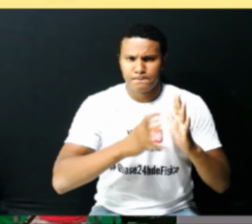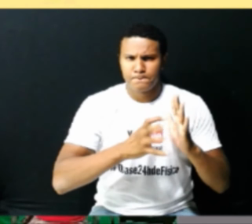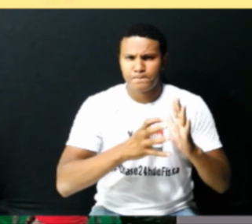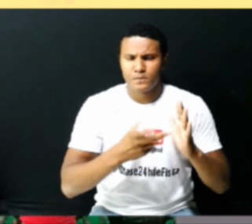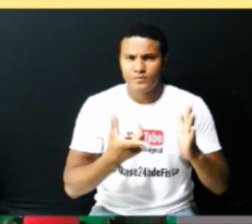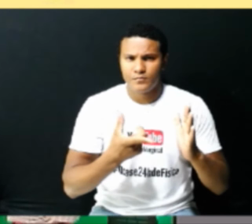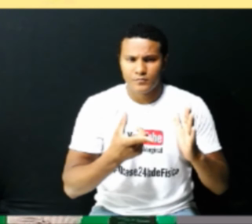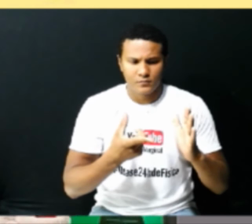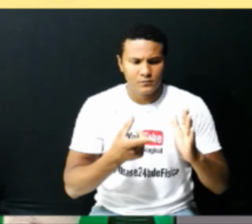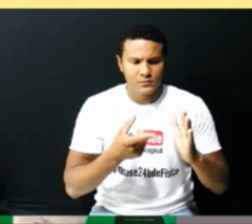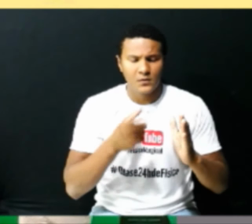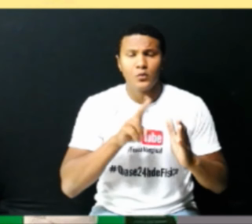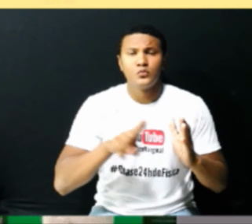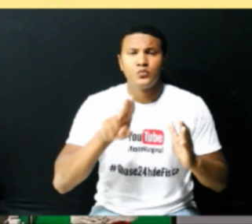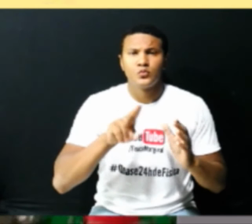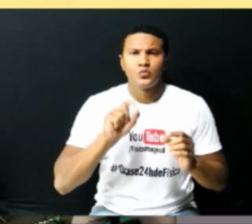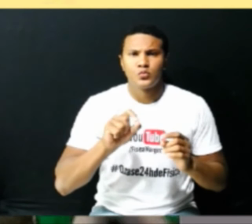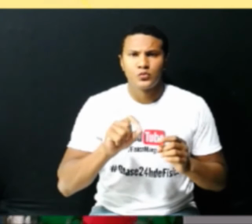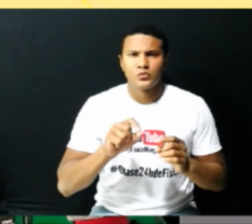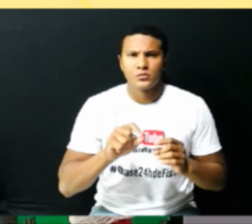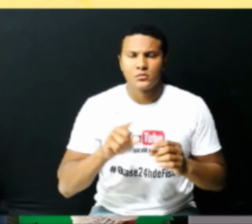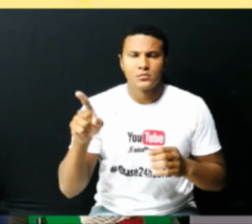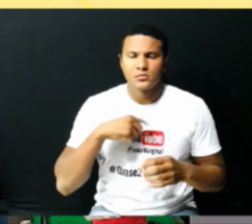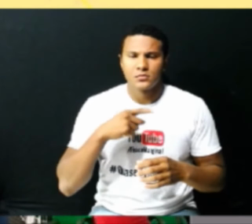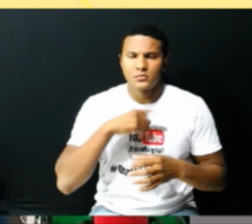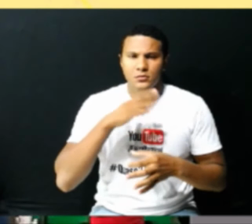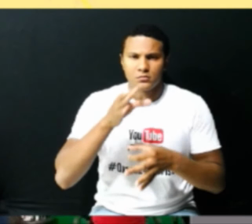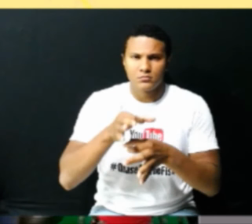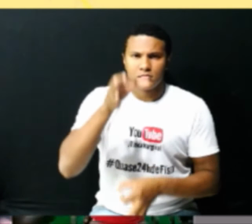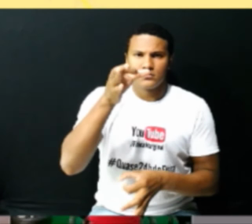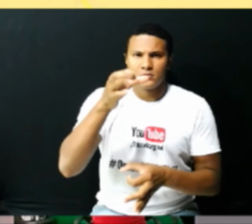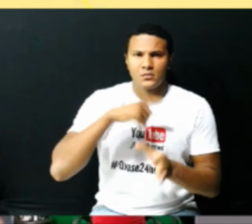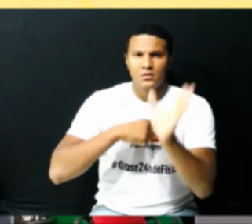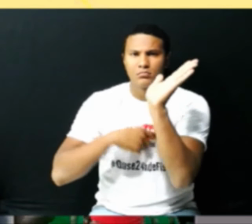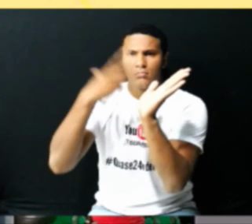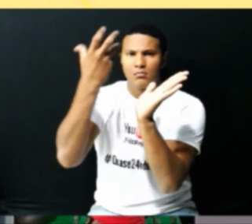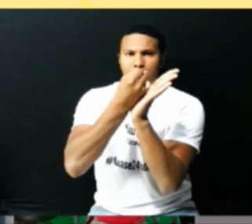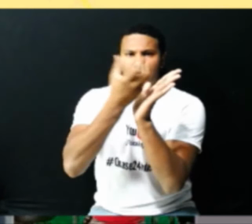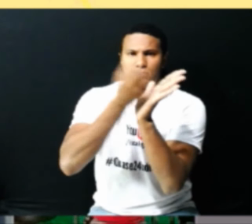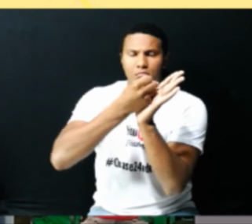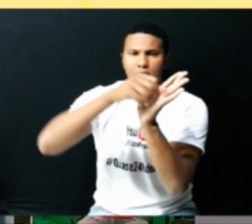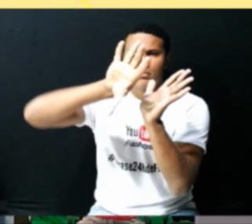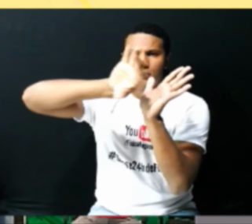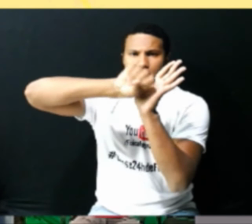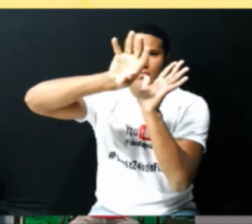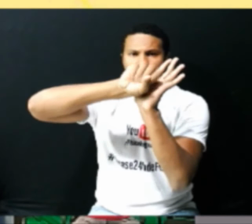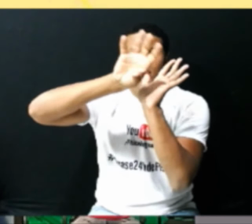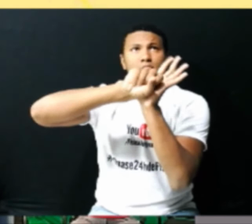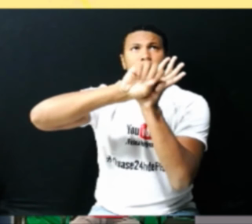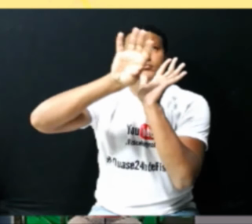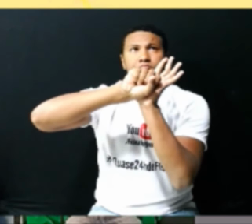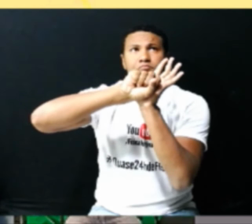você utiliza uma placa fotovoltaica. Então, a placa fotovoltaica vai absorver a energia